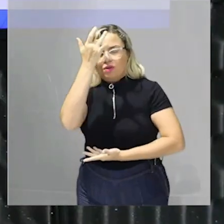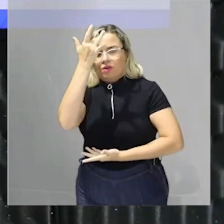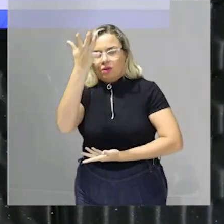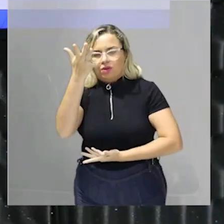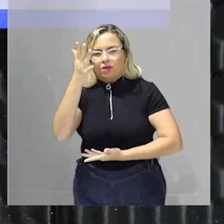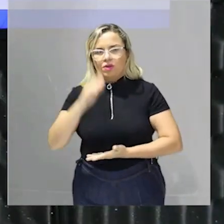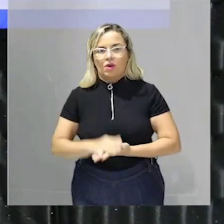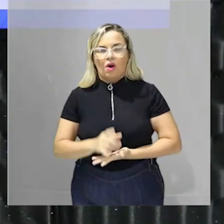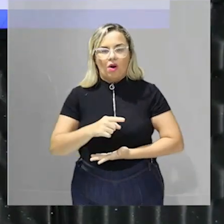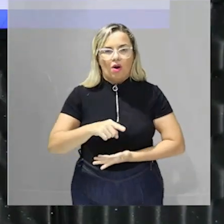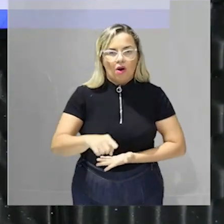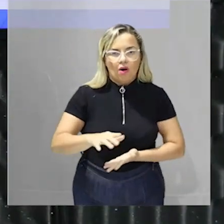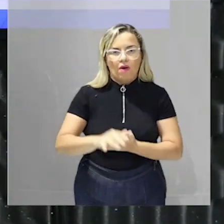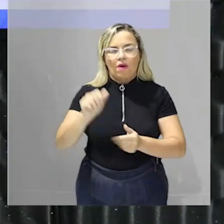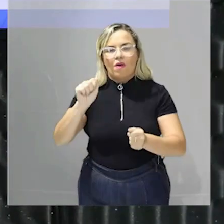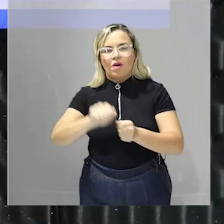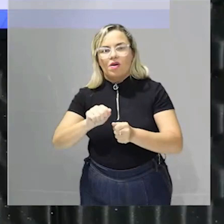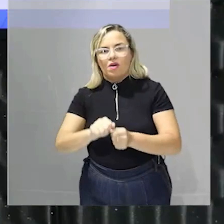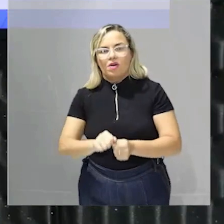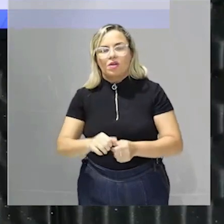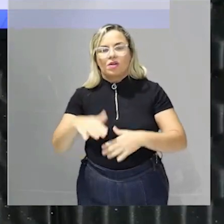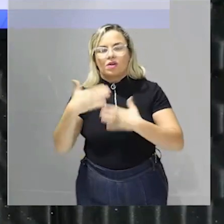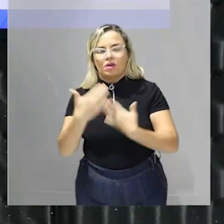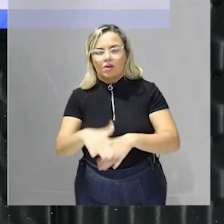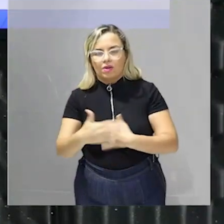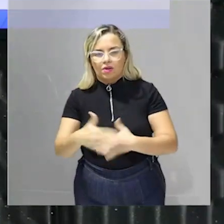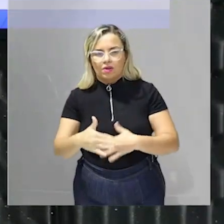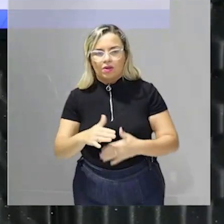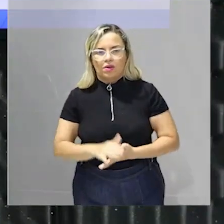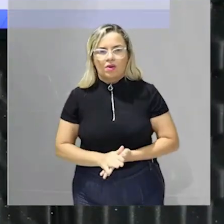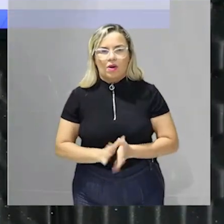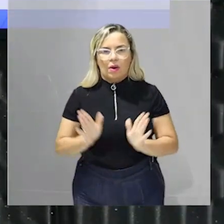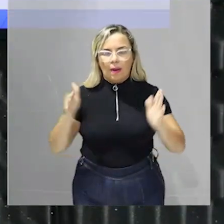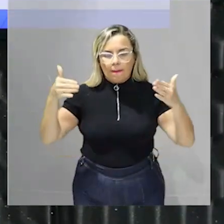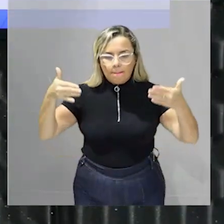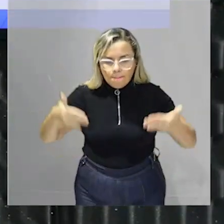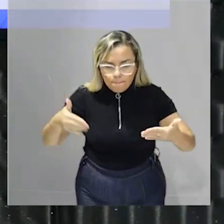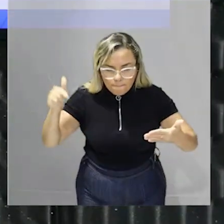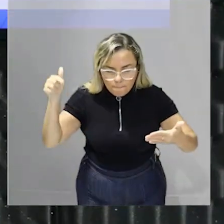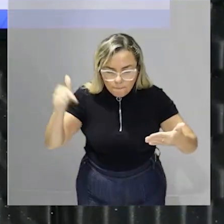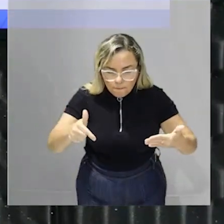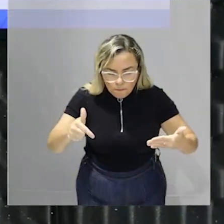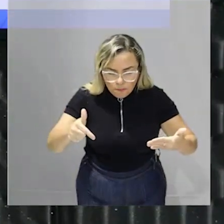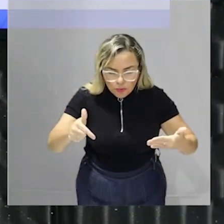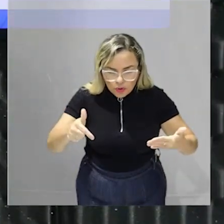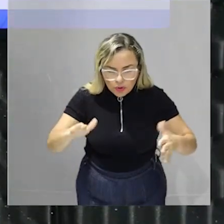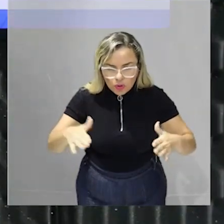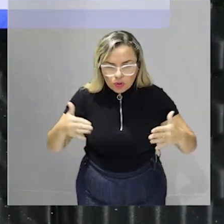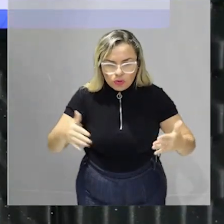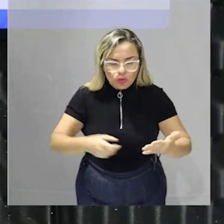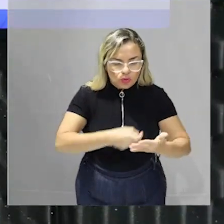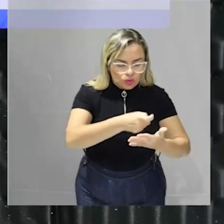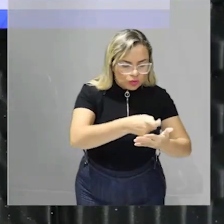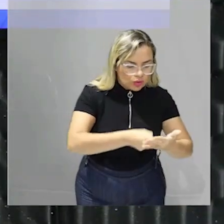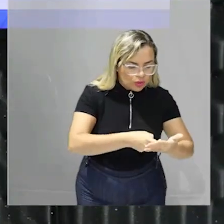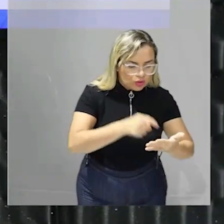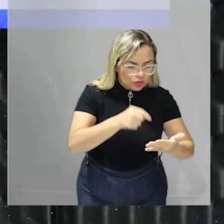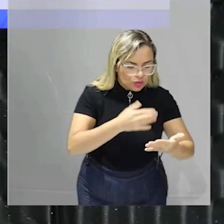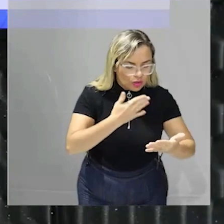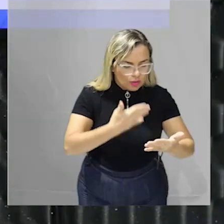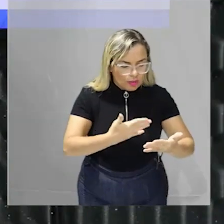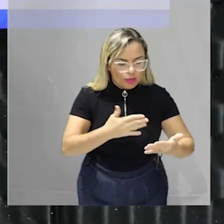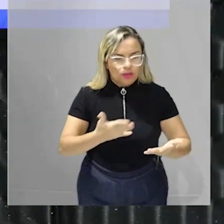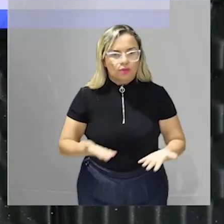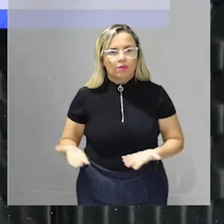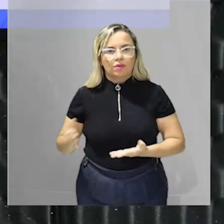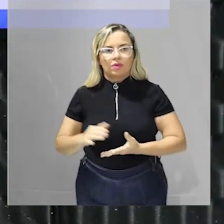facilitar para você que está fazendo a prova ir direto ao ponto no texto que o enunciado pede. Vamos dar uma